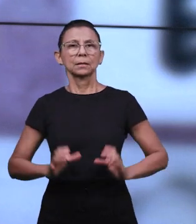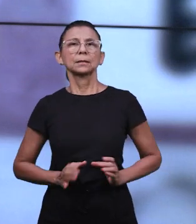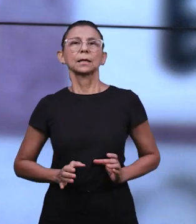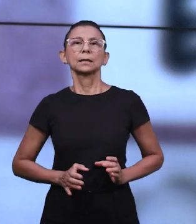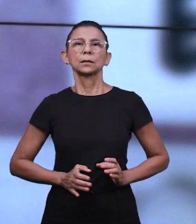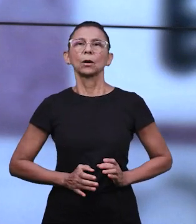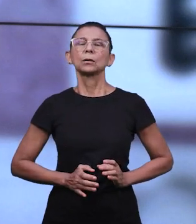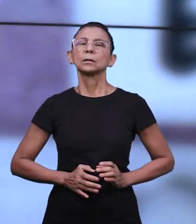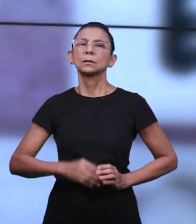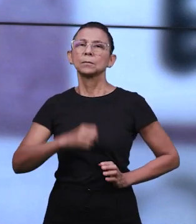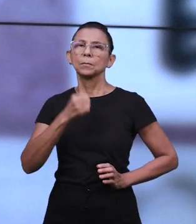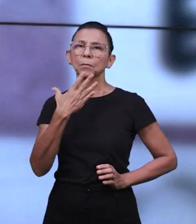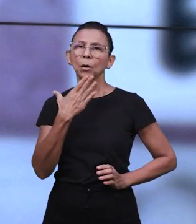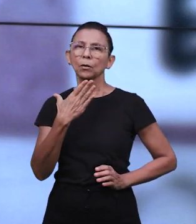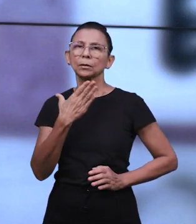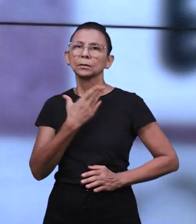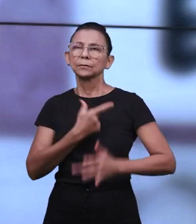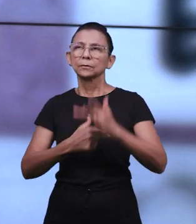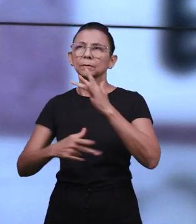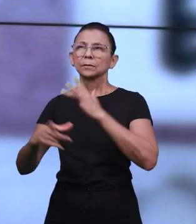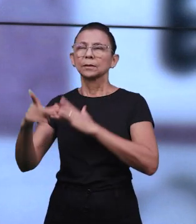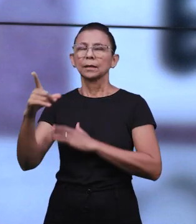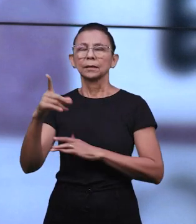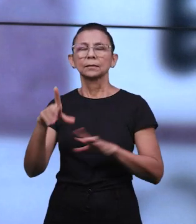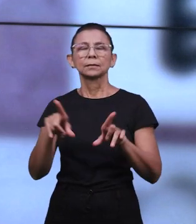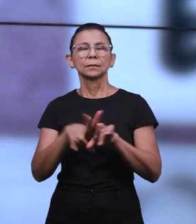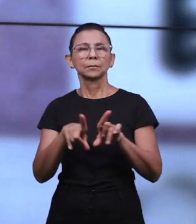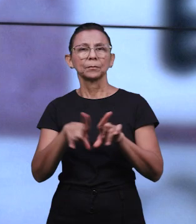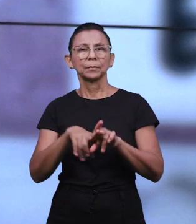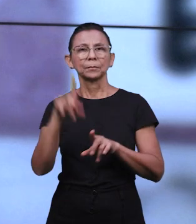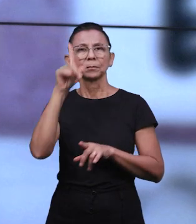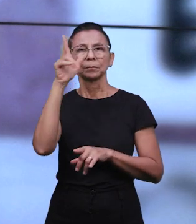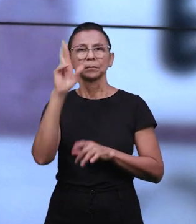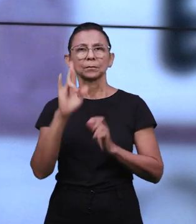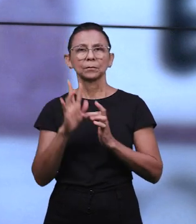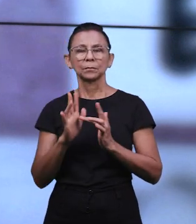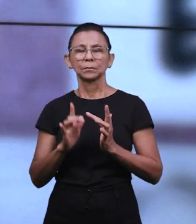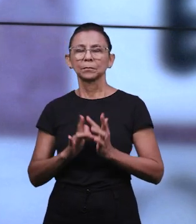vida e, sobretudo, na vida eterna com Deus. A paz do Senhor Jesus.